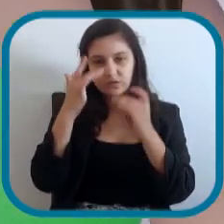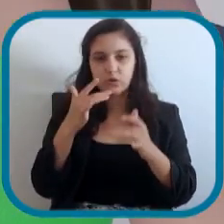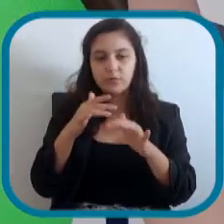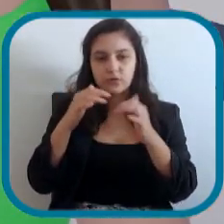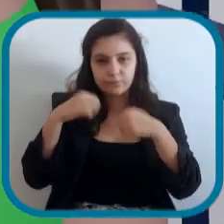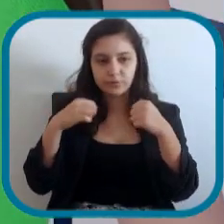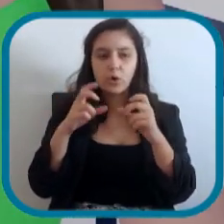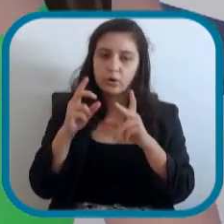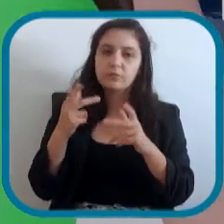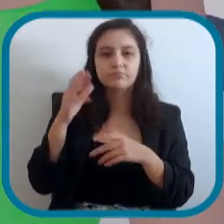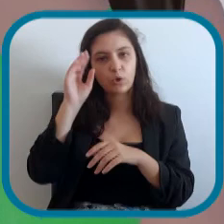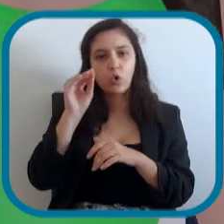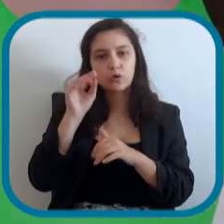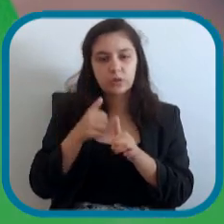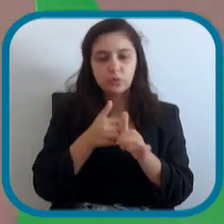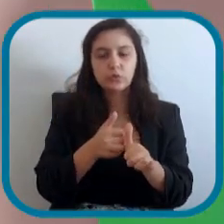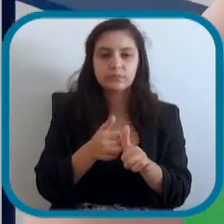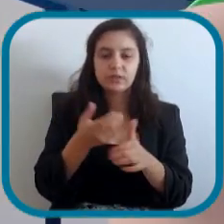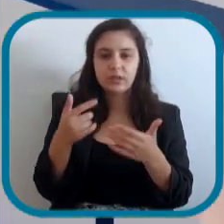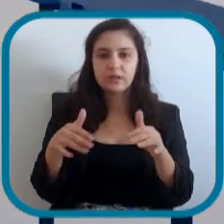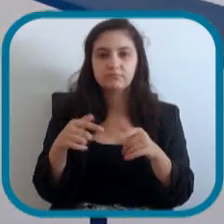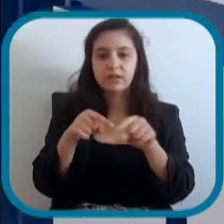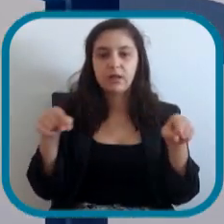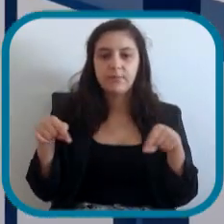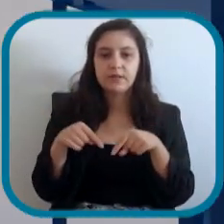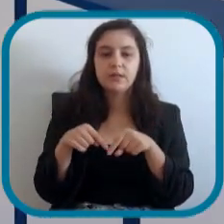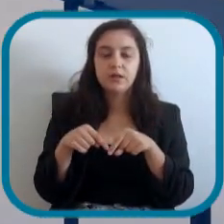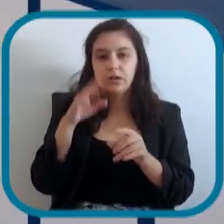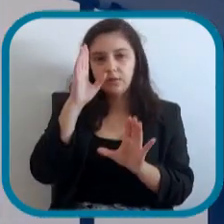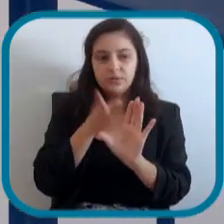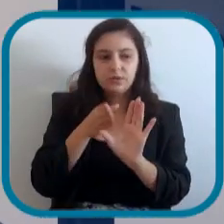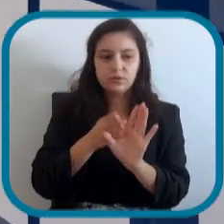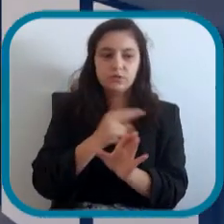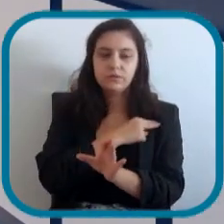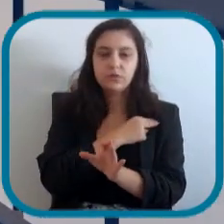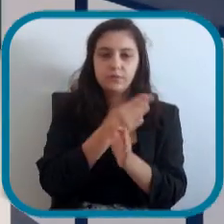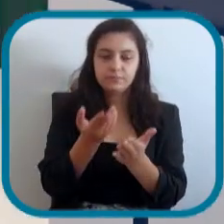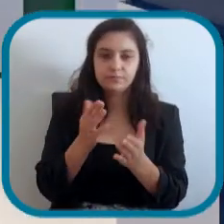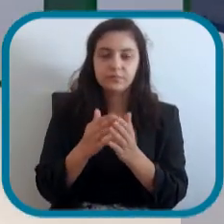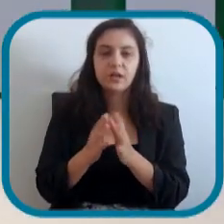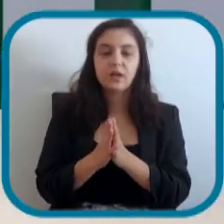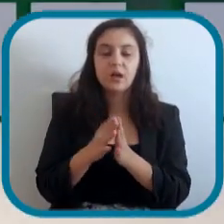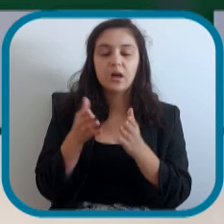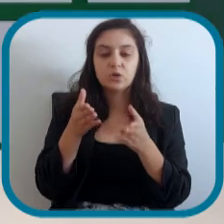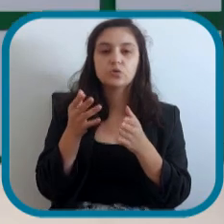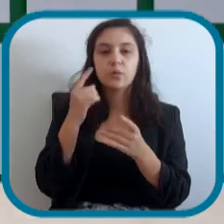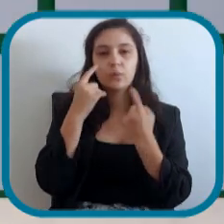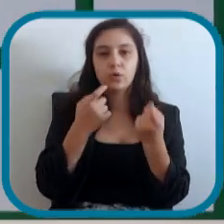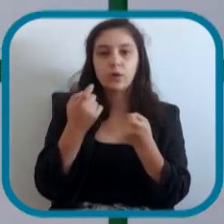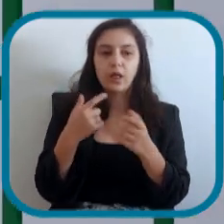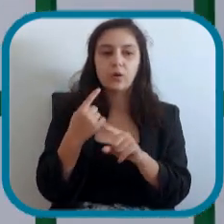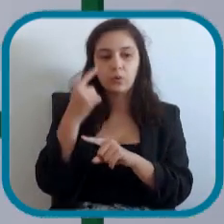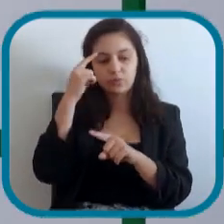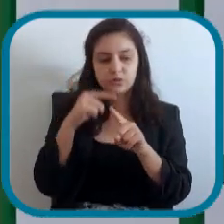a confirmar os sintomas. Camila segue o conselho e dirige-se ao gabinete de psicologia da faculdade.